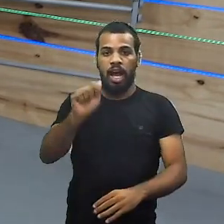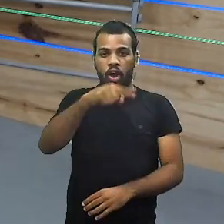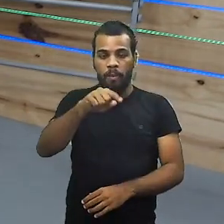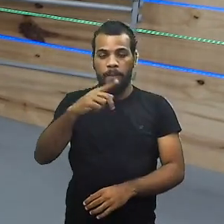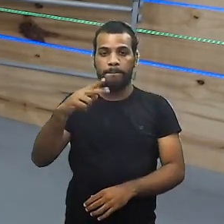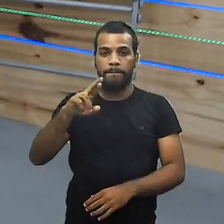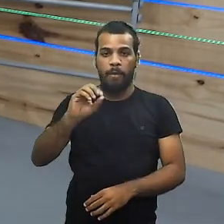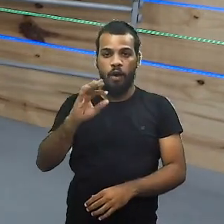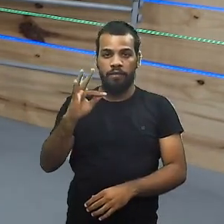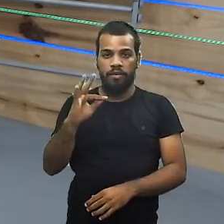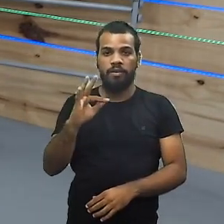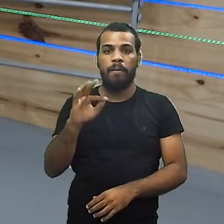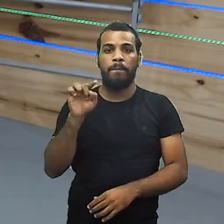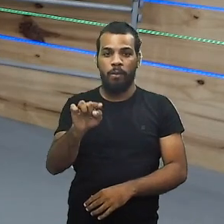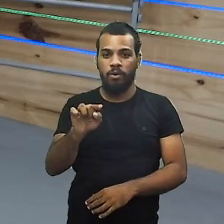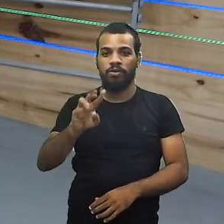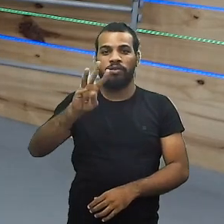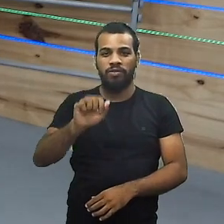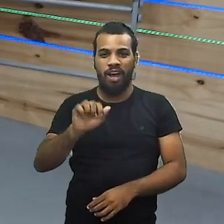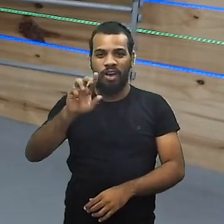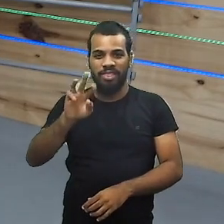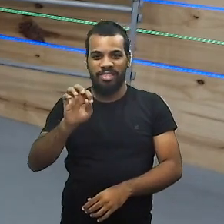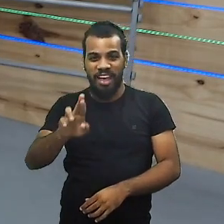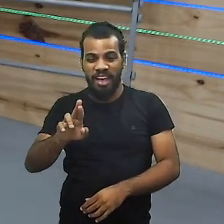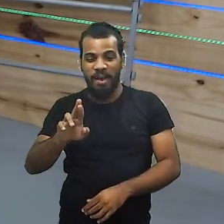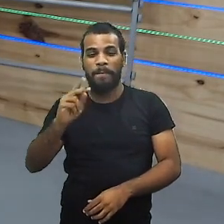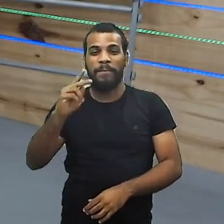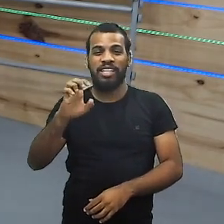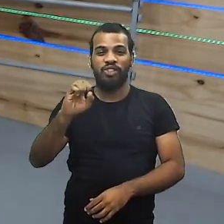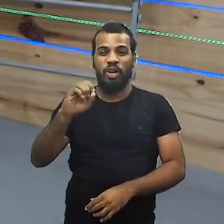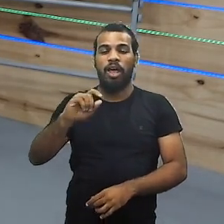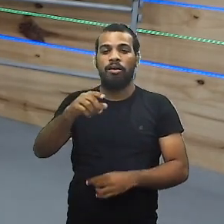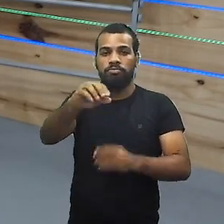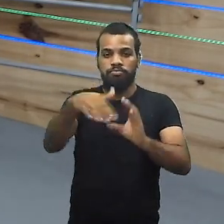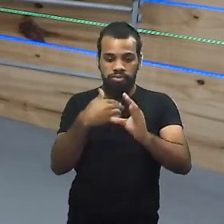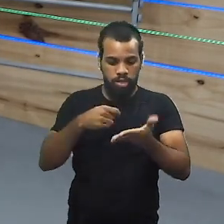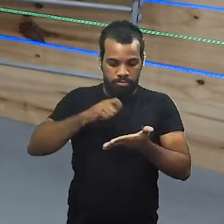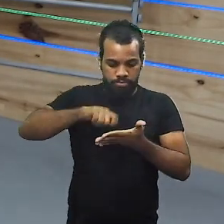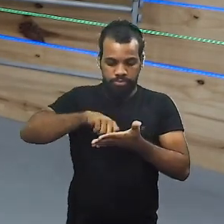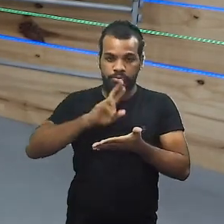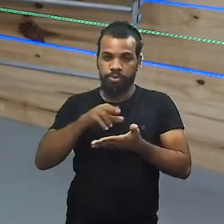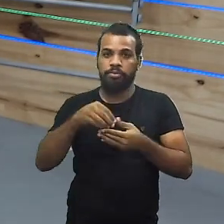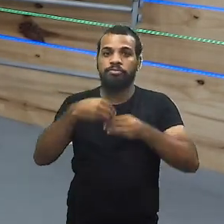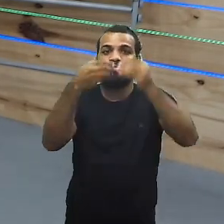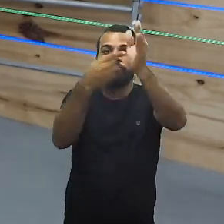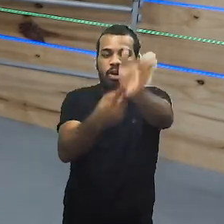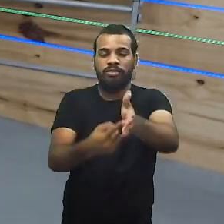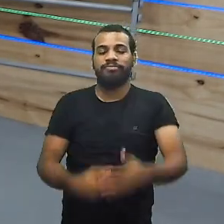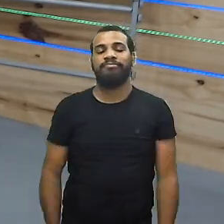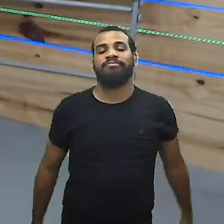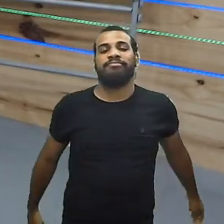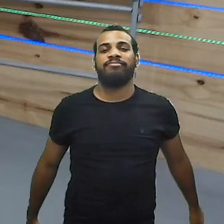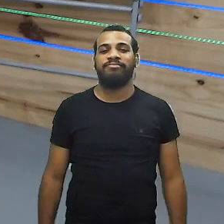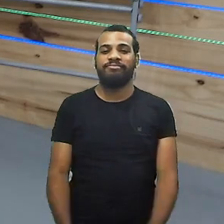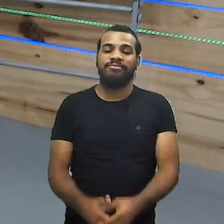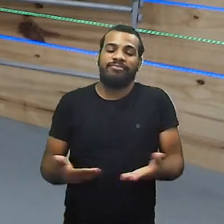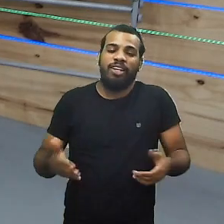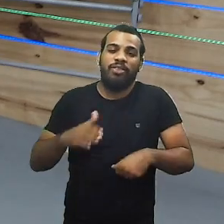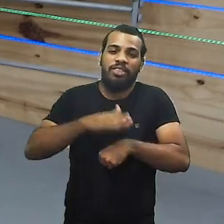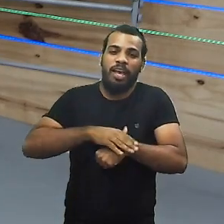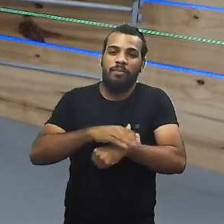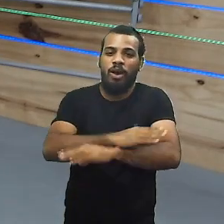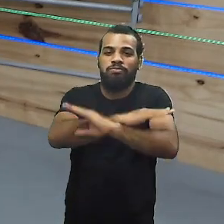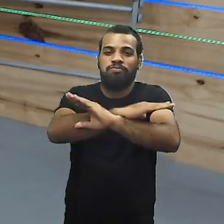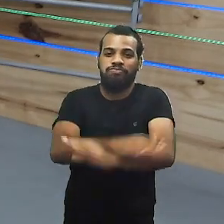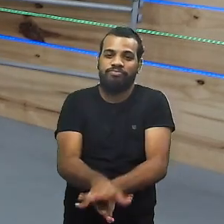@prof.walterpessoa, que eu vou mandar aí a correção dele para você. Robertão, meu filho, infelizmente, nosso tempo acabou e